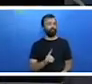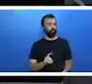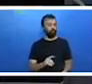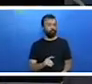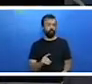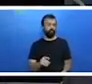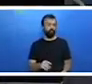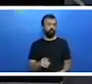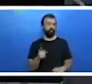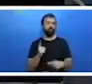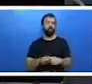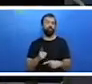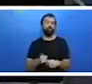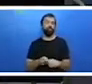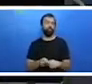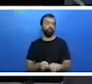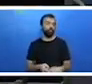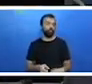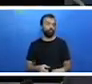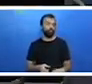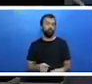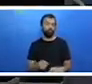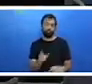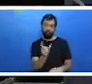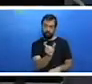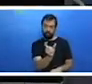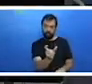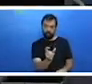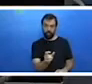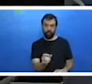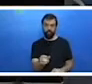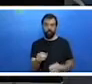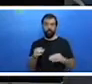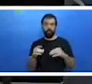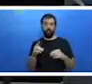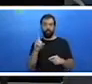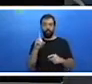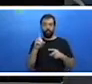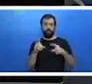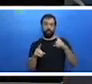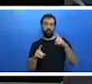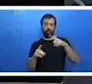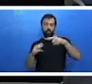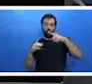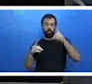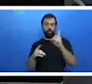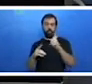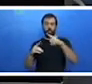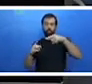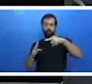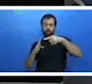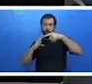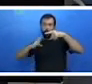é a 10ª parte da minha unidade. Ele foi dividido, ele foi fracionado.